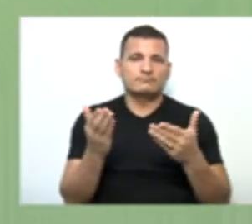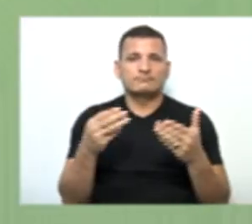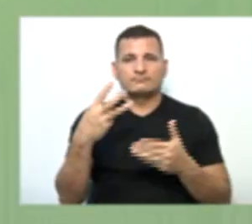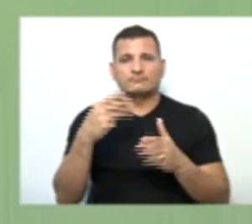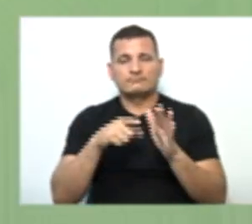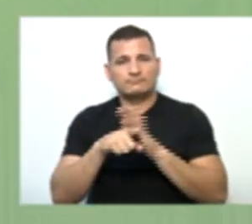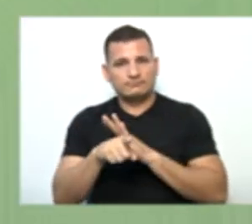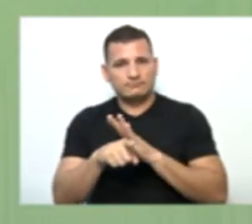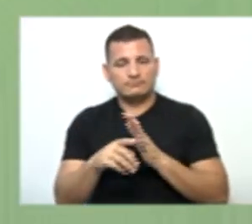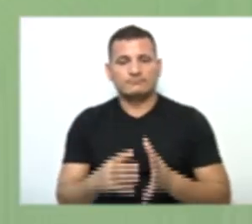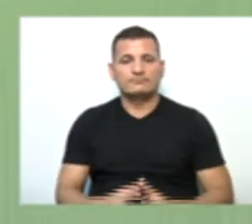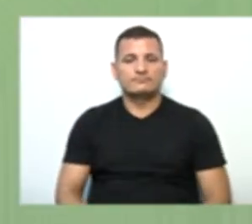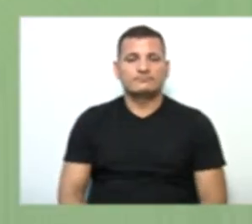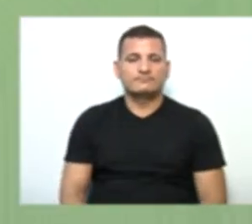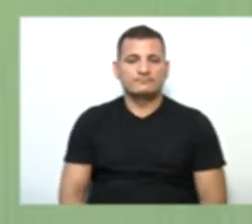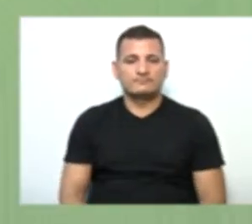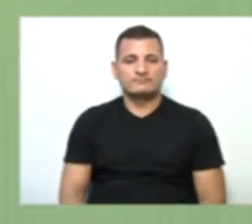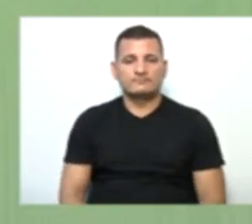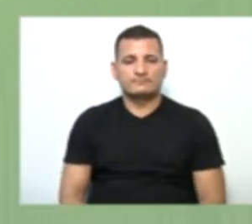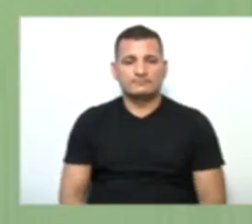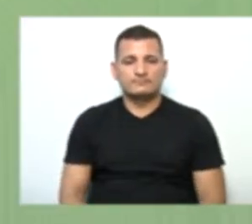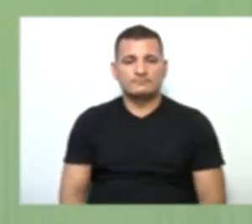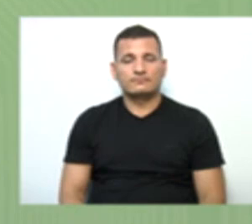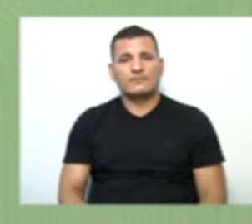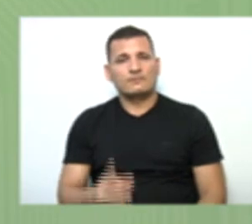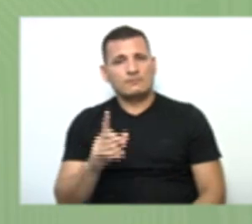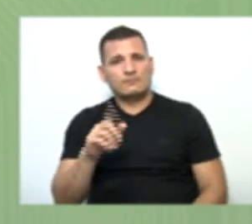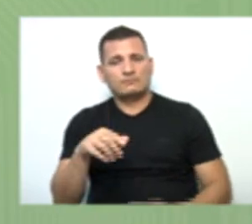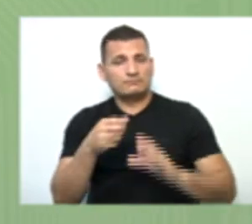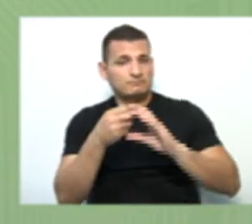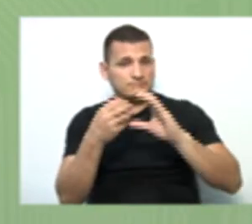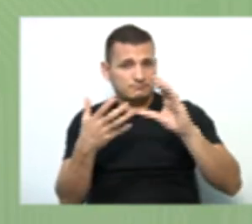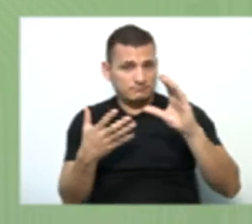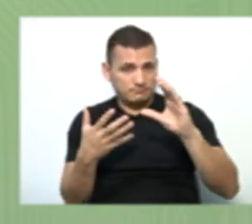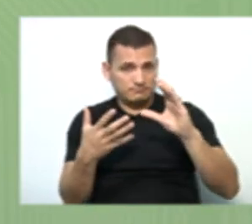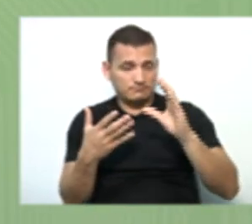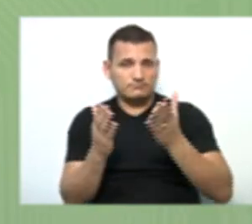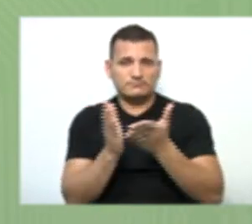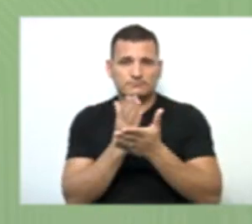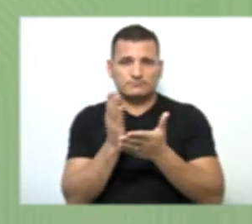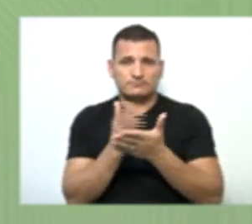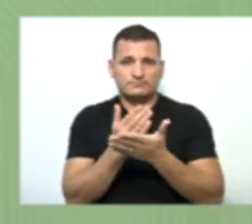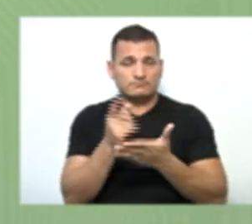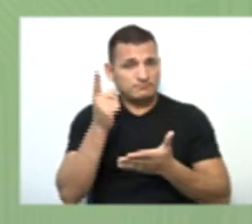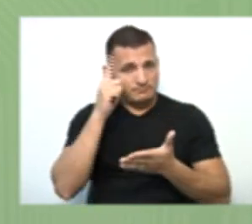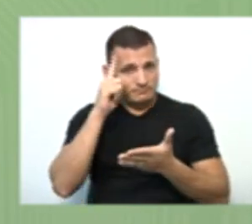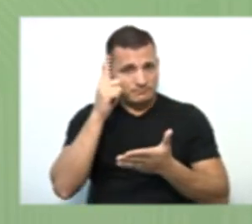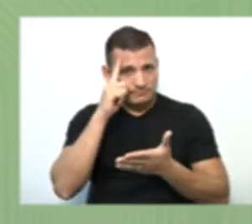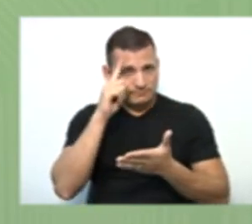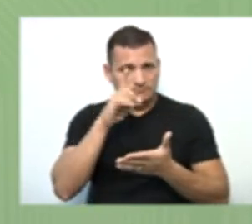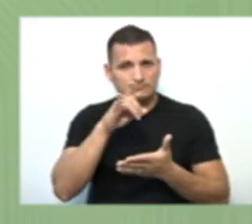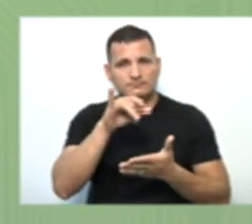Questão 3. Questão 3. São características do livro diário.